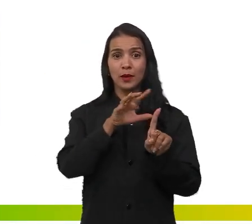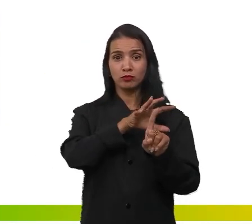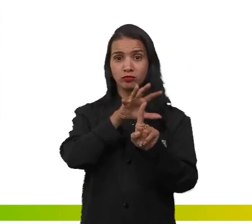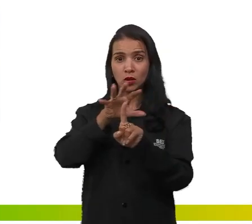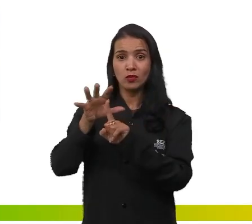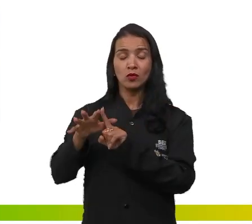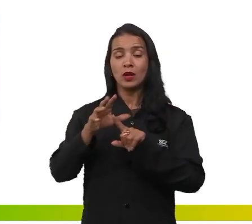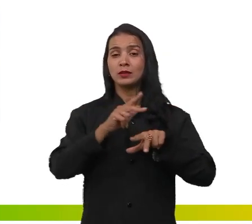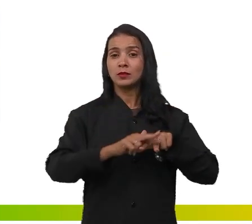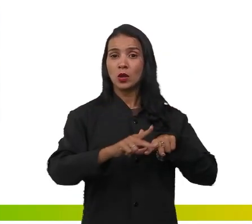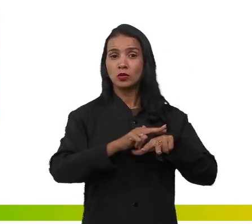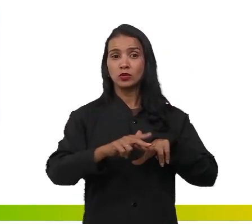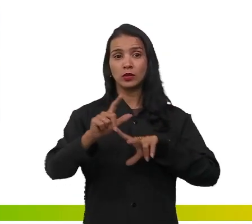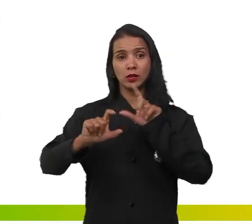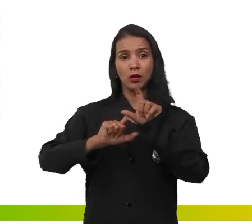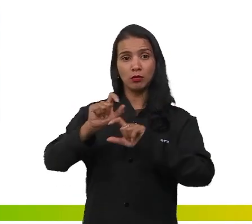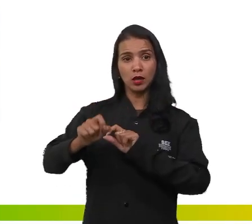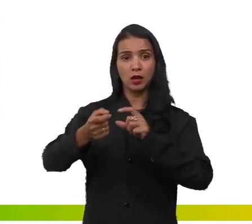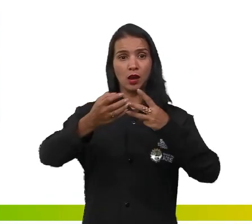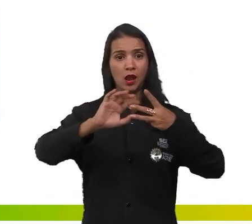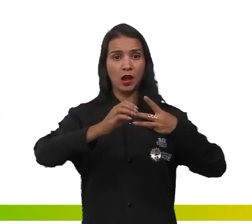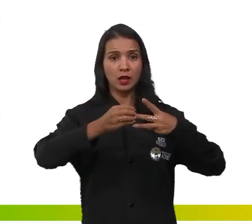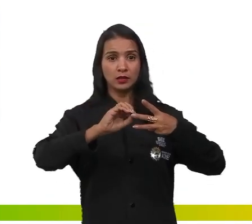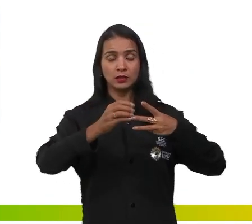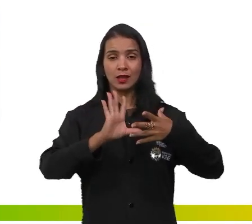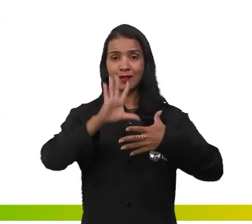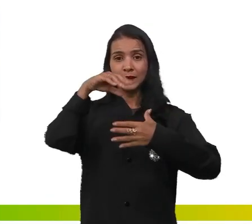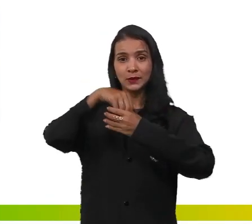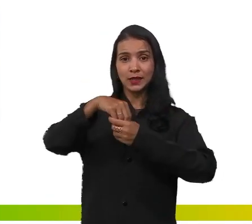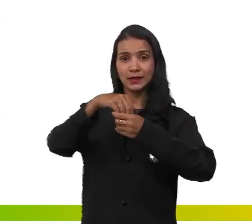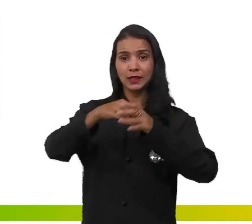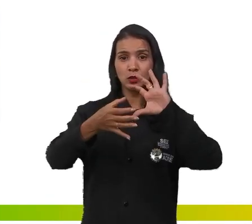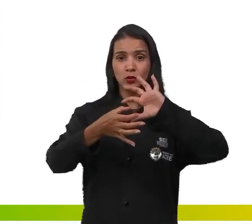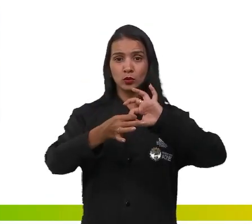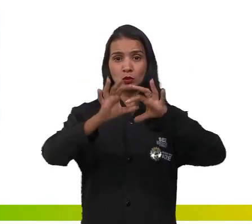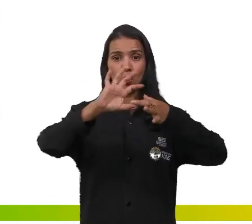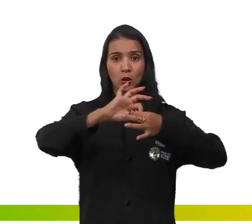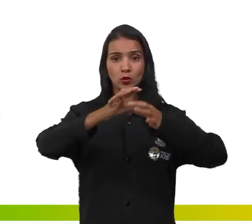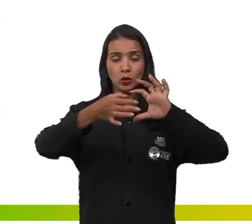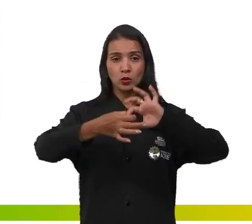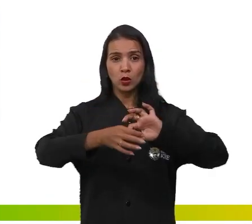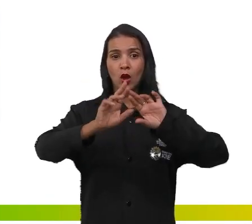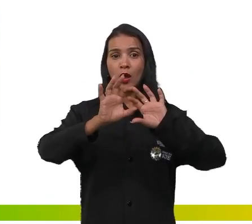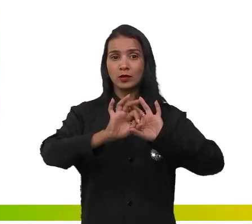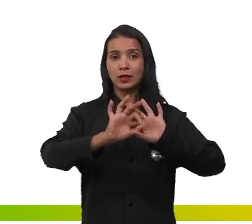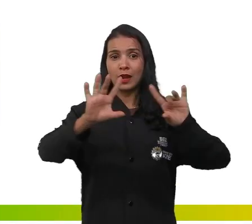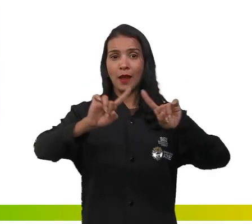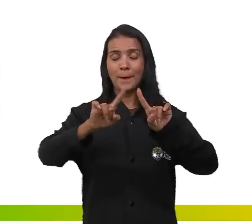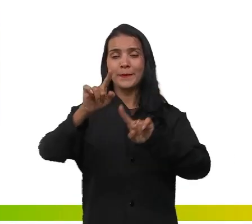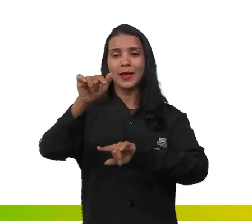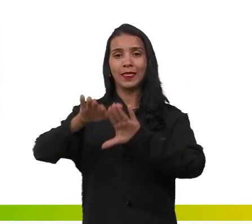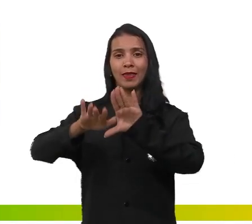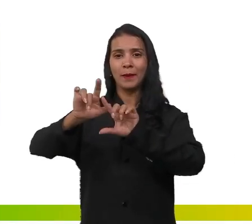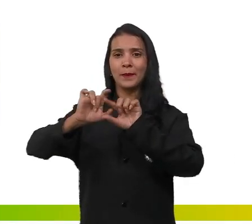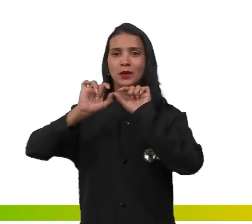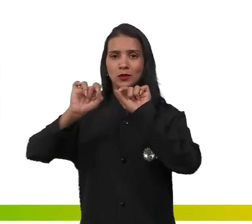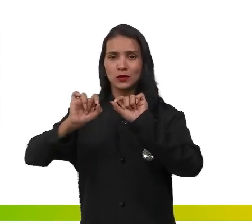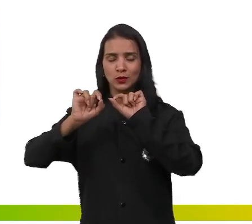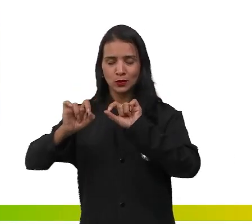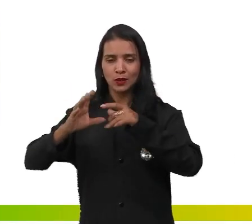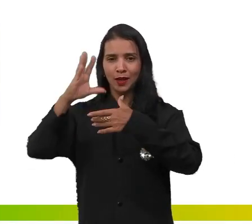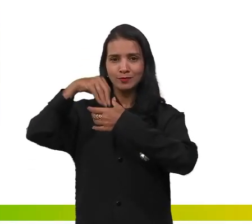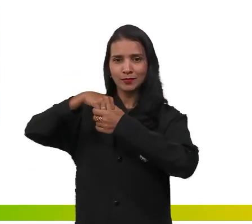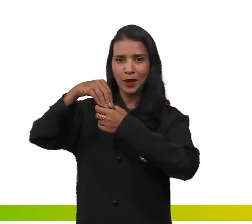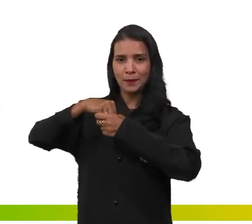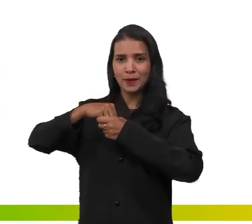sexo. O gene está nos autossomos, mas a ação depende dos hormônios. O mesmo